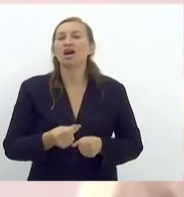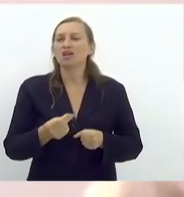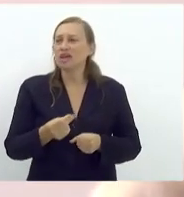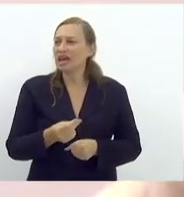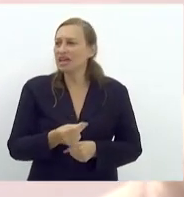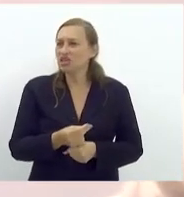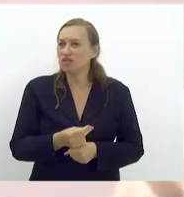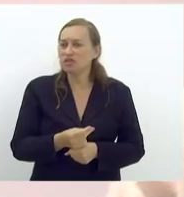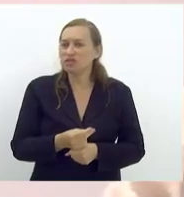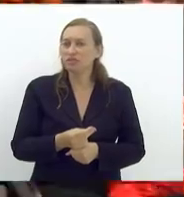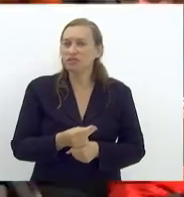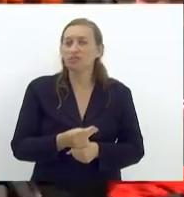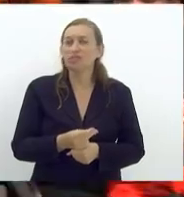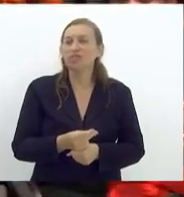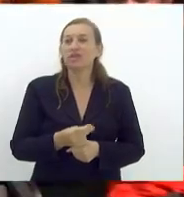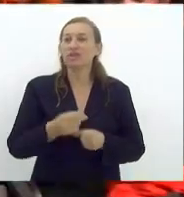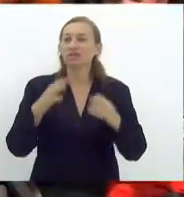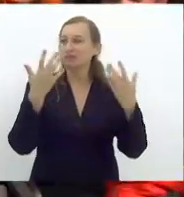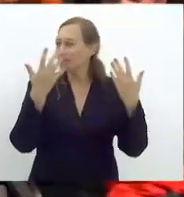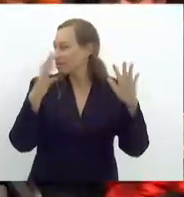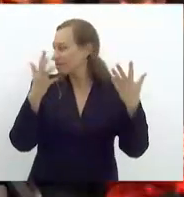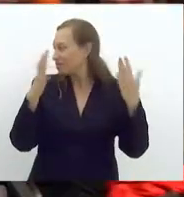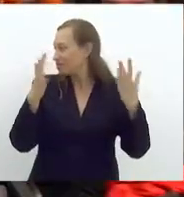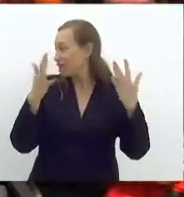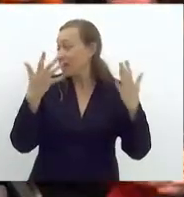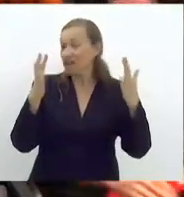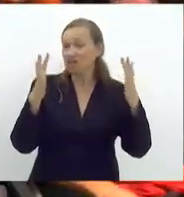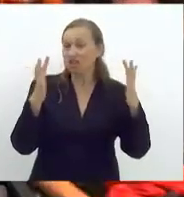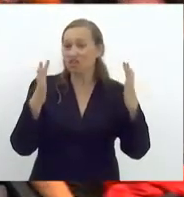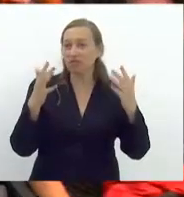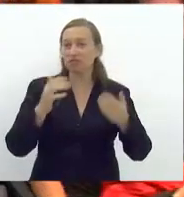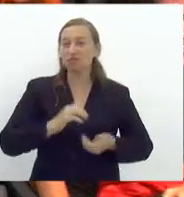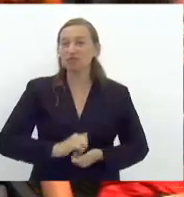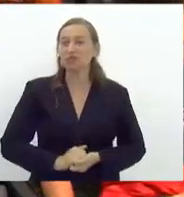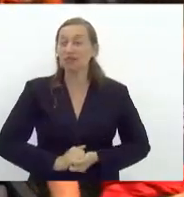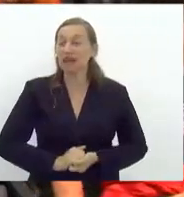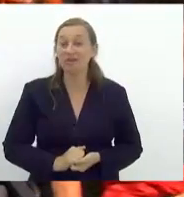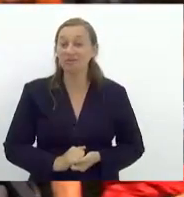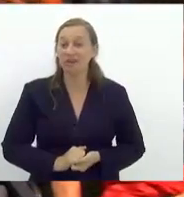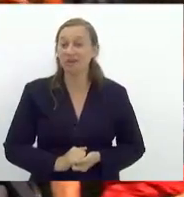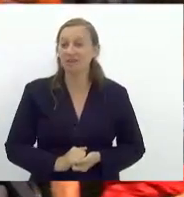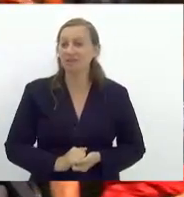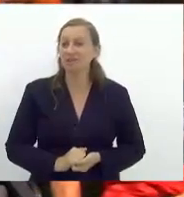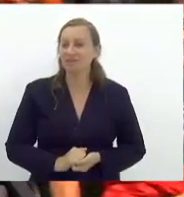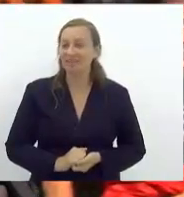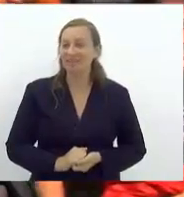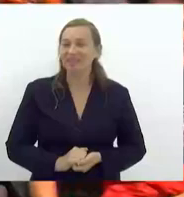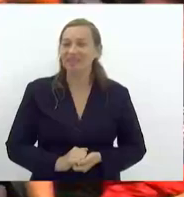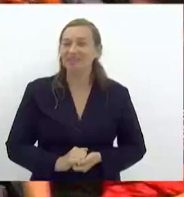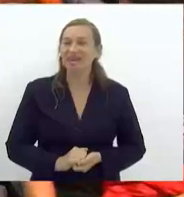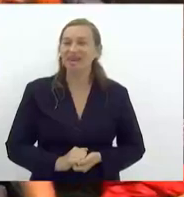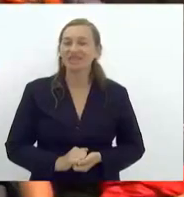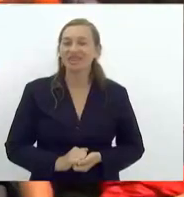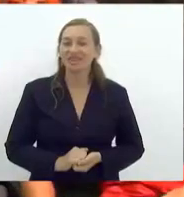que saudar é de hoje Vamos que vamos tamo junto pode contar comigo